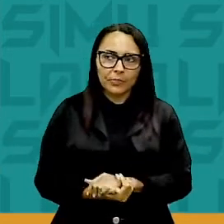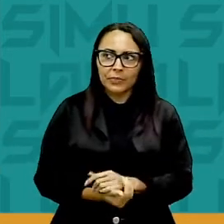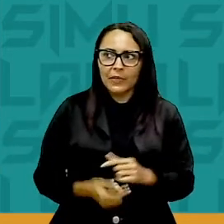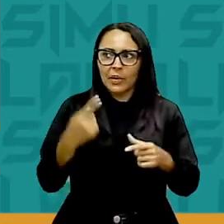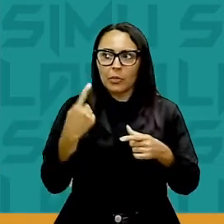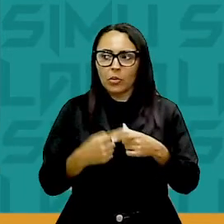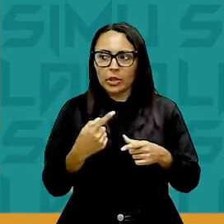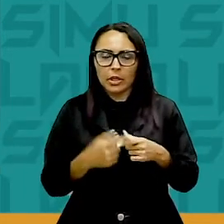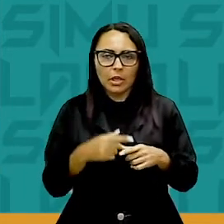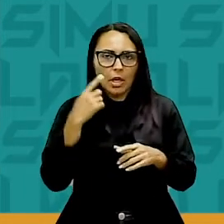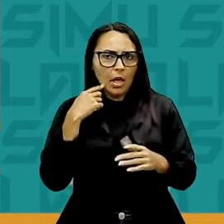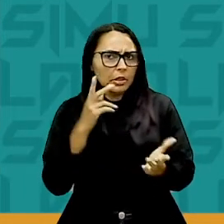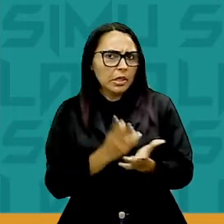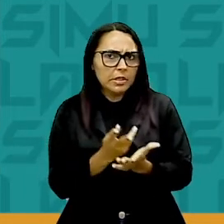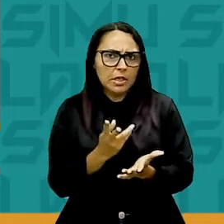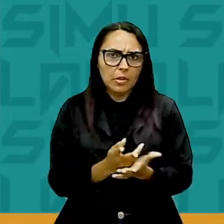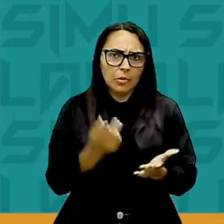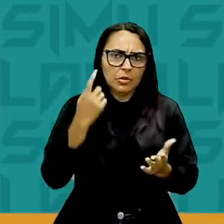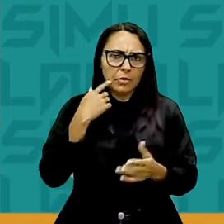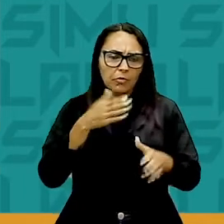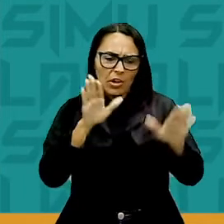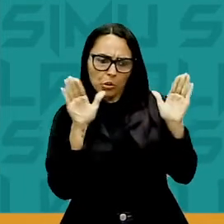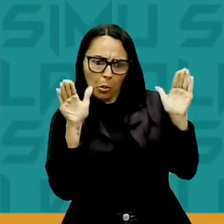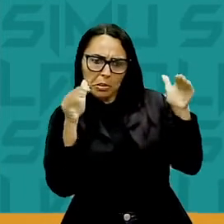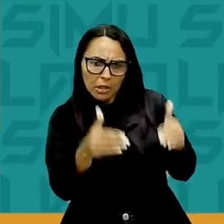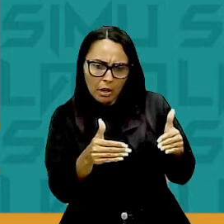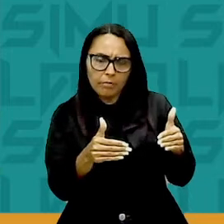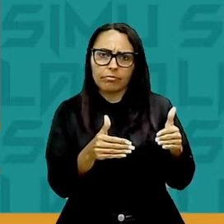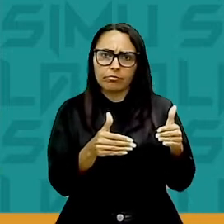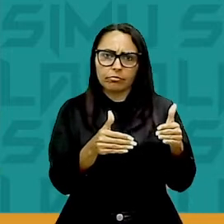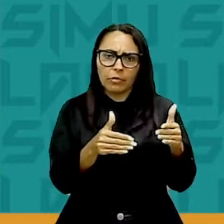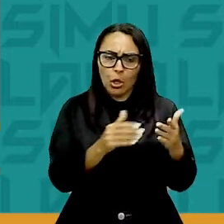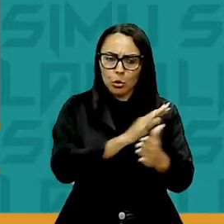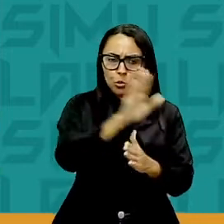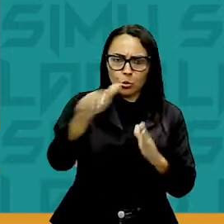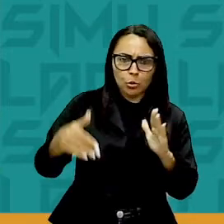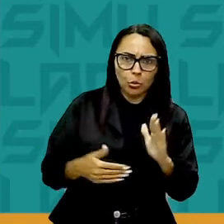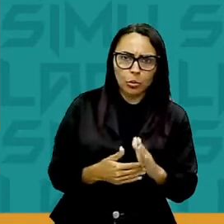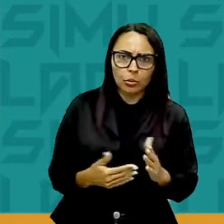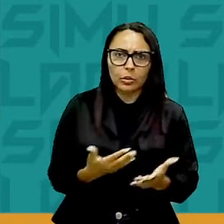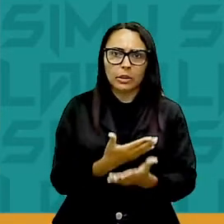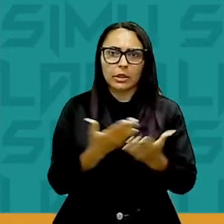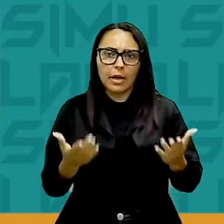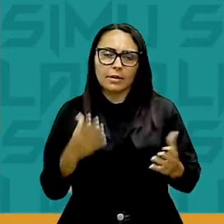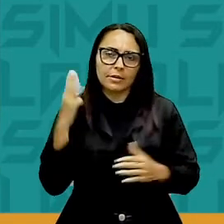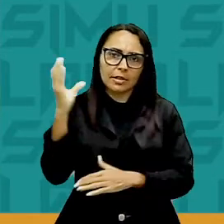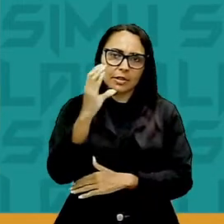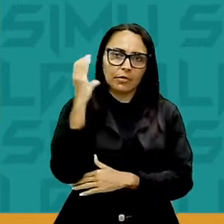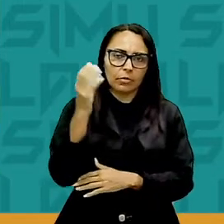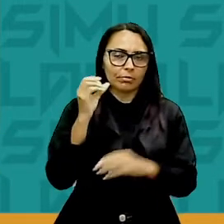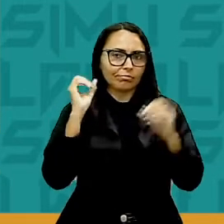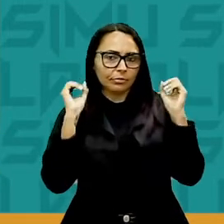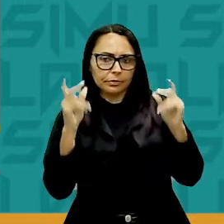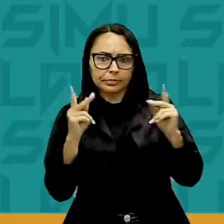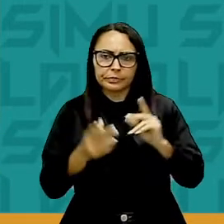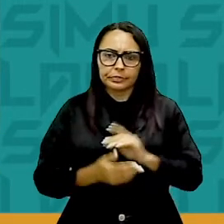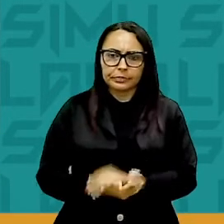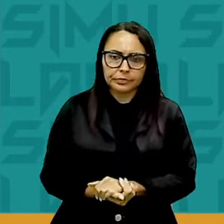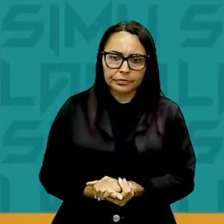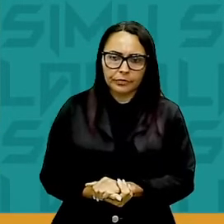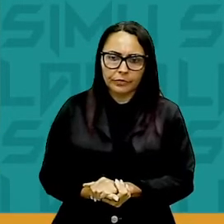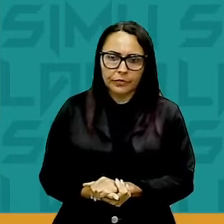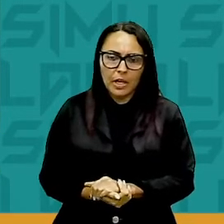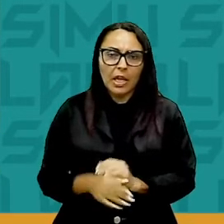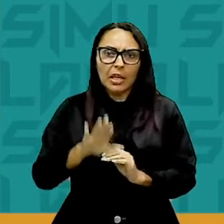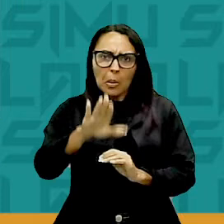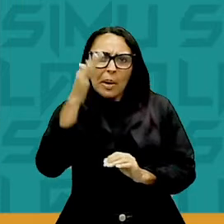nem sempre o ser humano vai dominar tudo aquilo que é científico, ok? Deu para